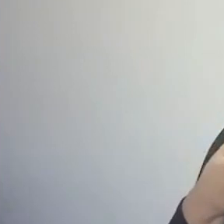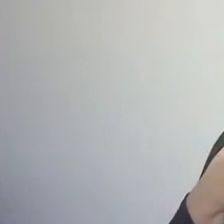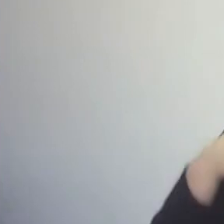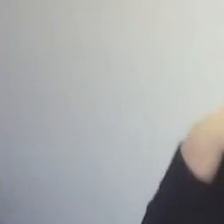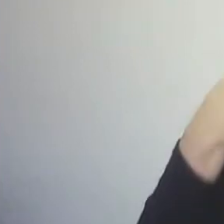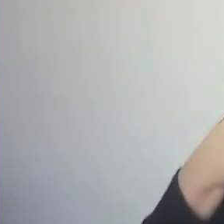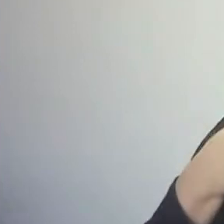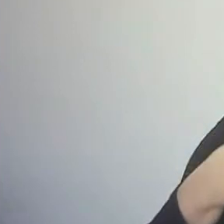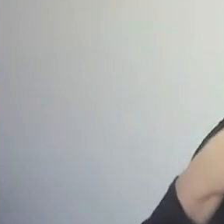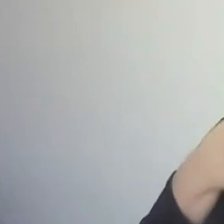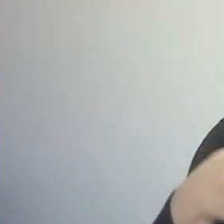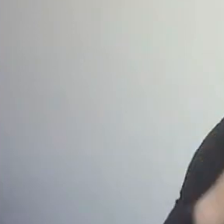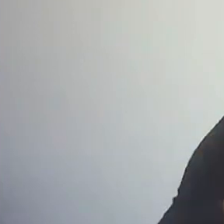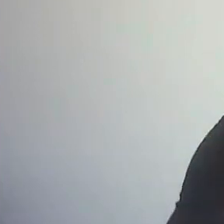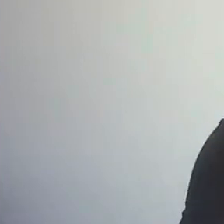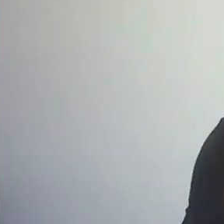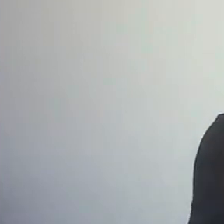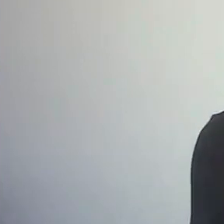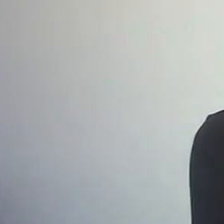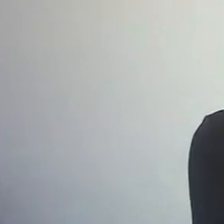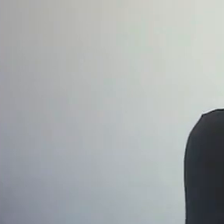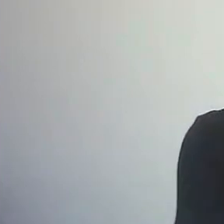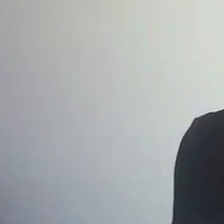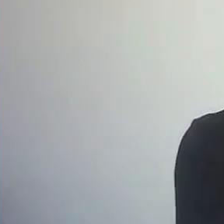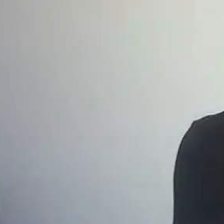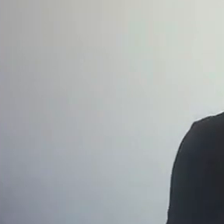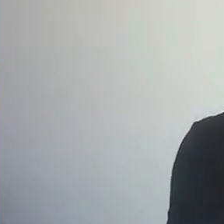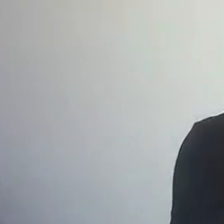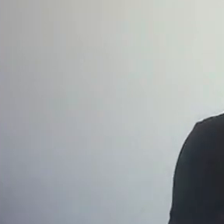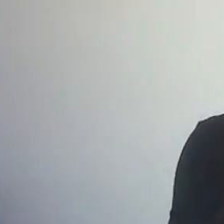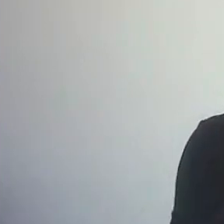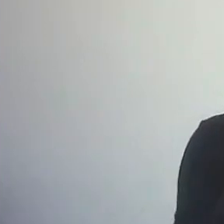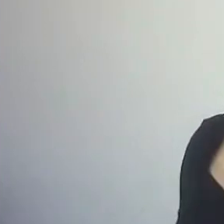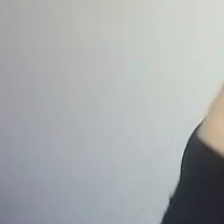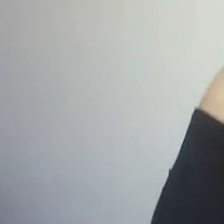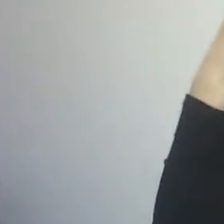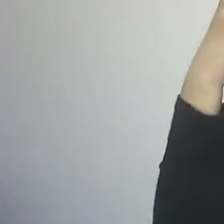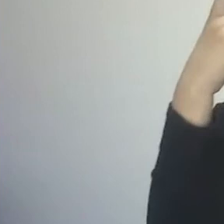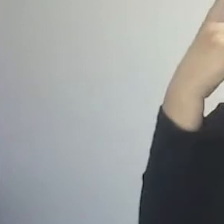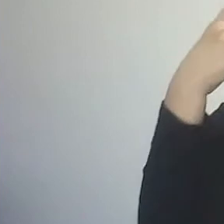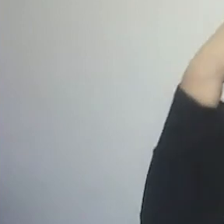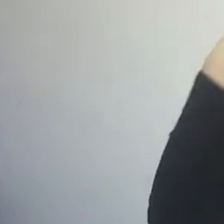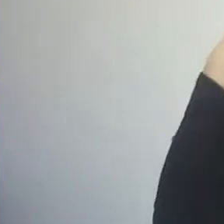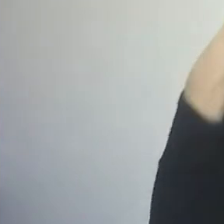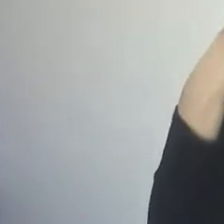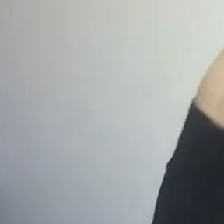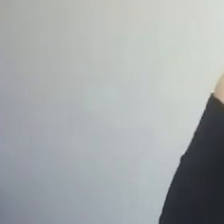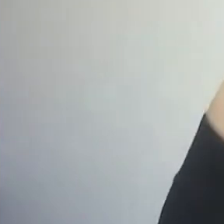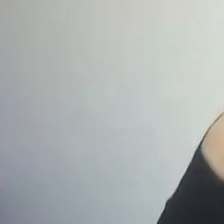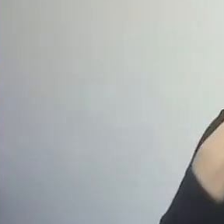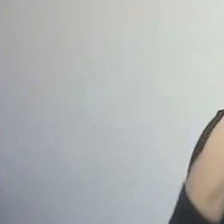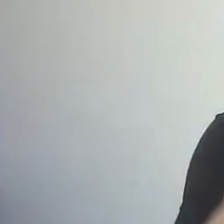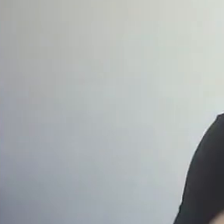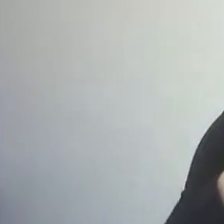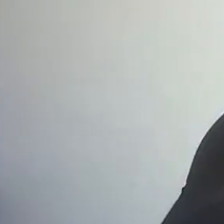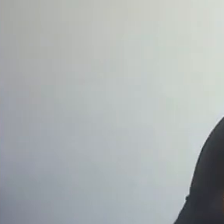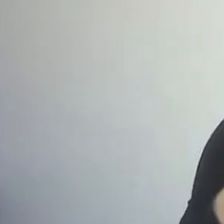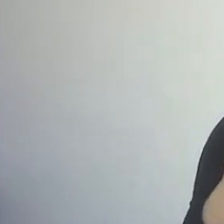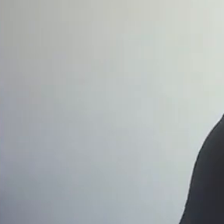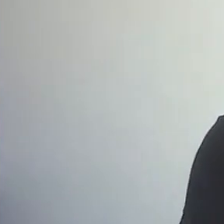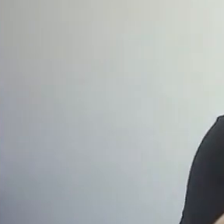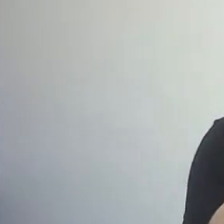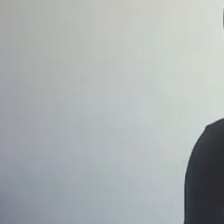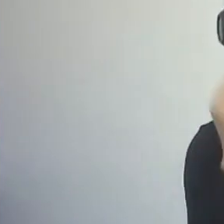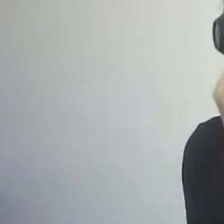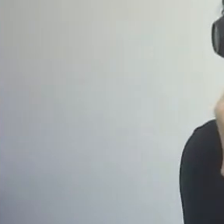consegue mensurar dele. Então, vai variar muito o que você vai ter de ideia de acordo com a forma com que você